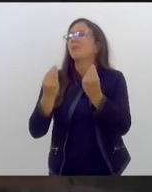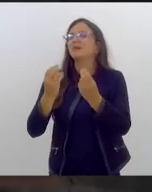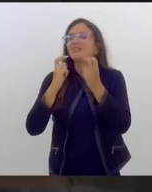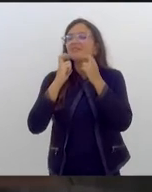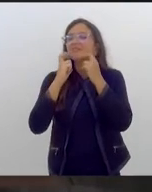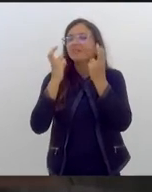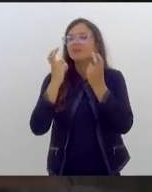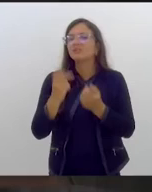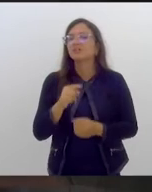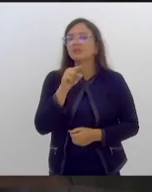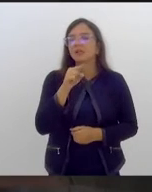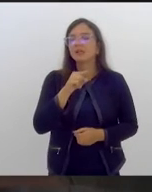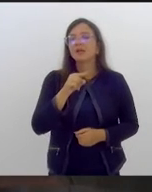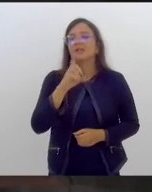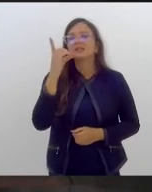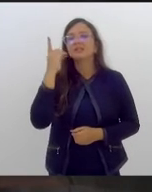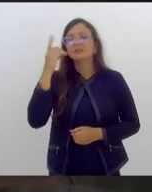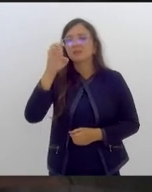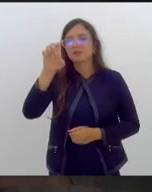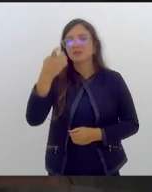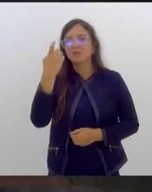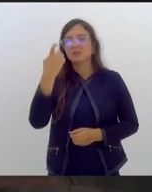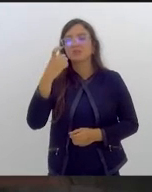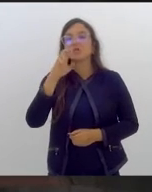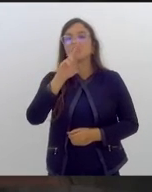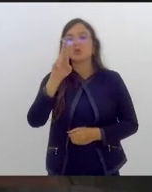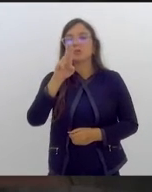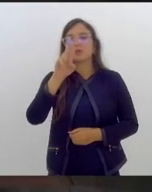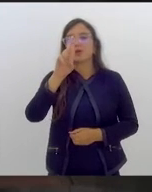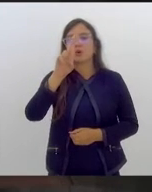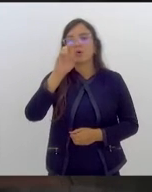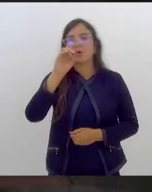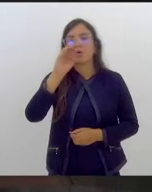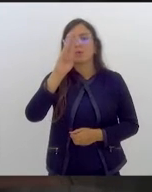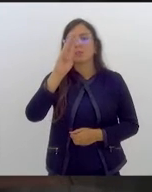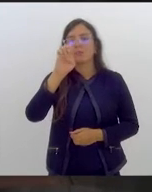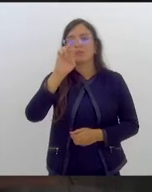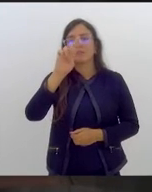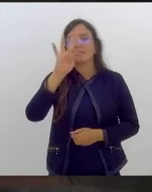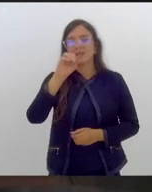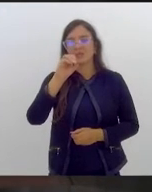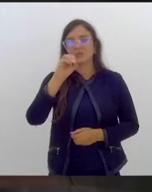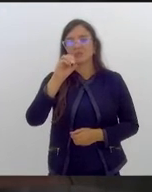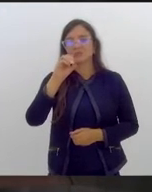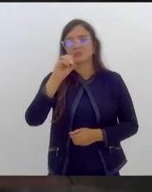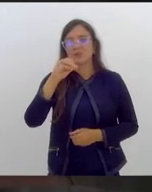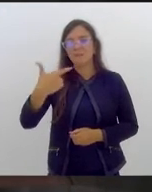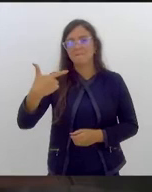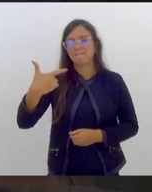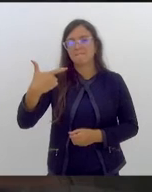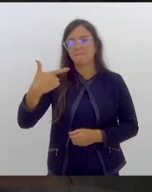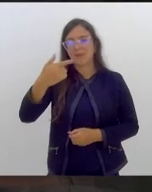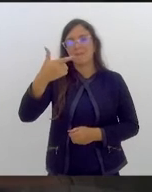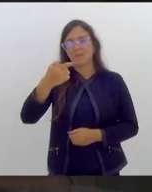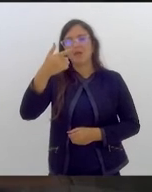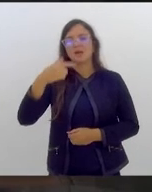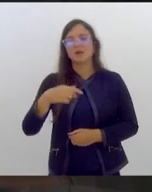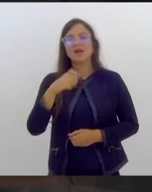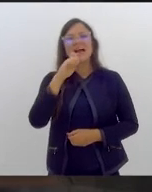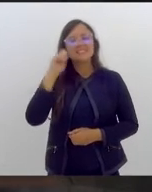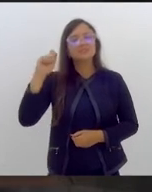o ex deputado Roberto Jefferson resiste a tiros existe a